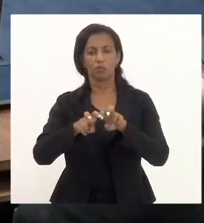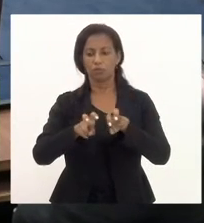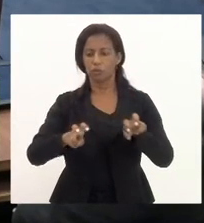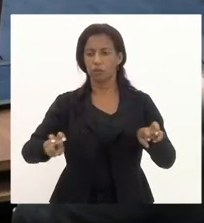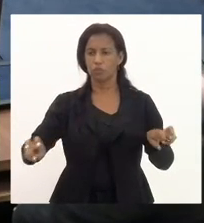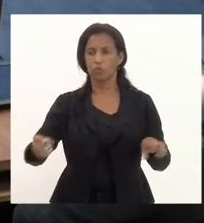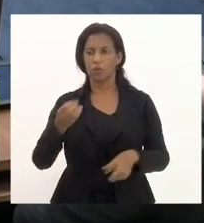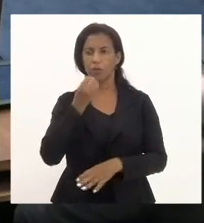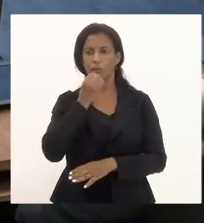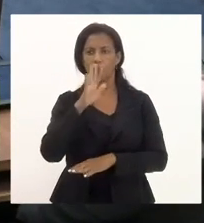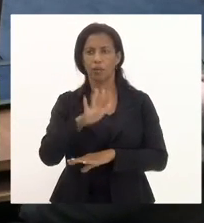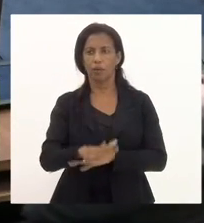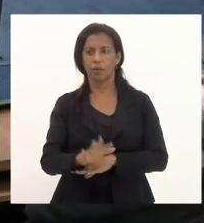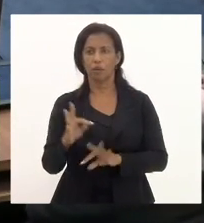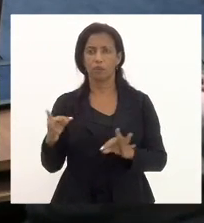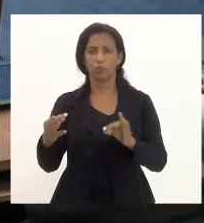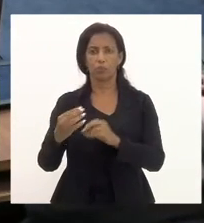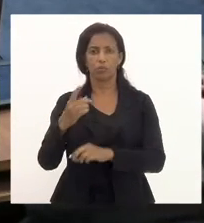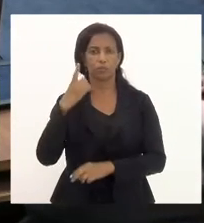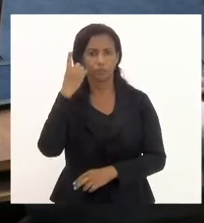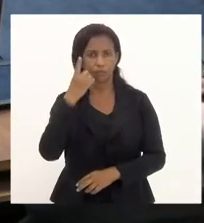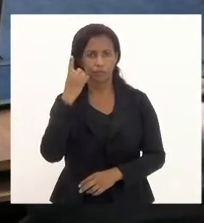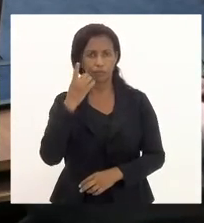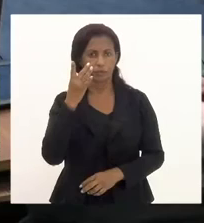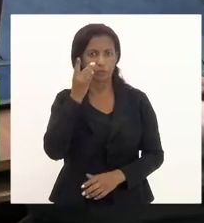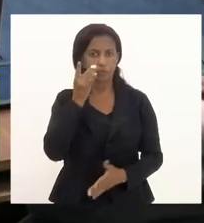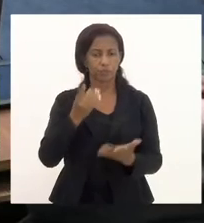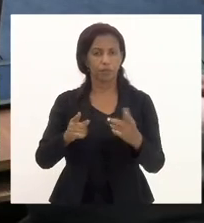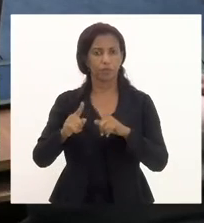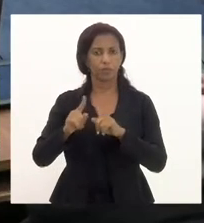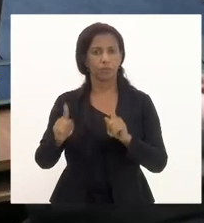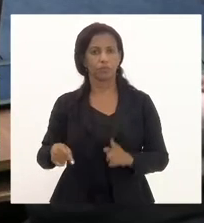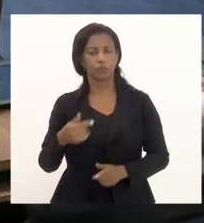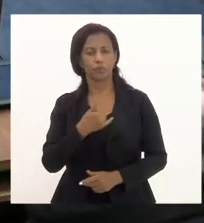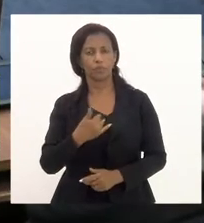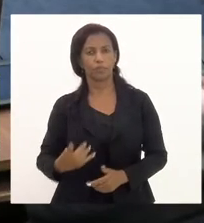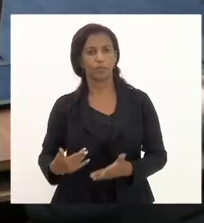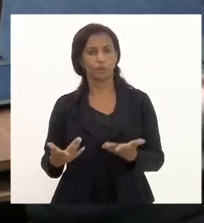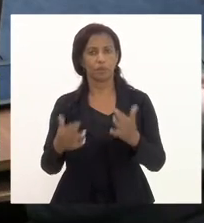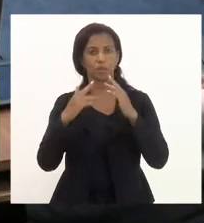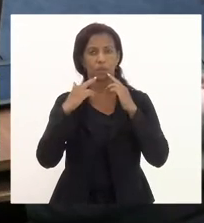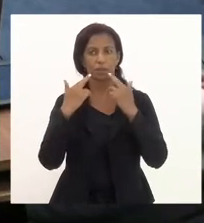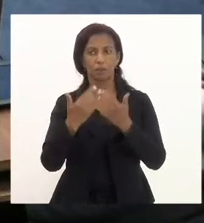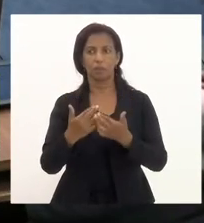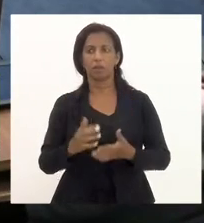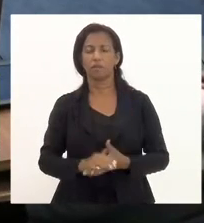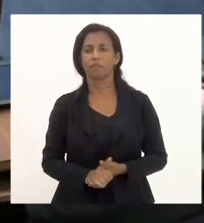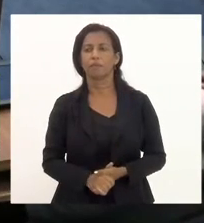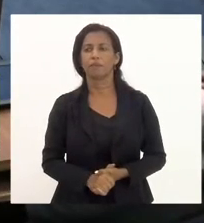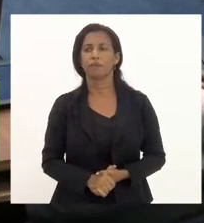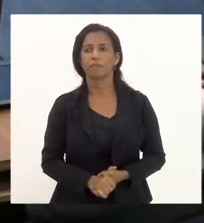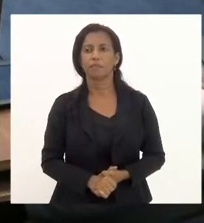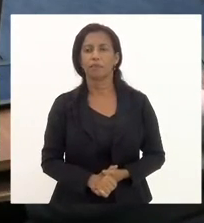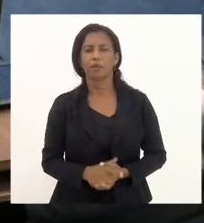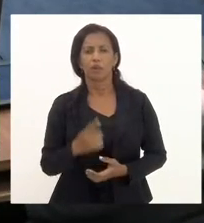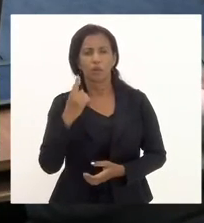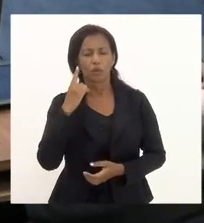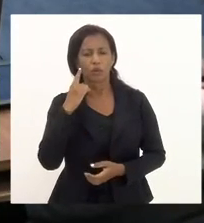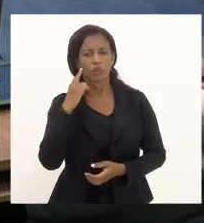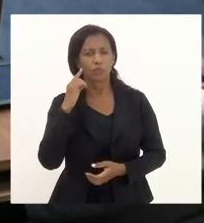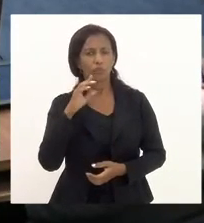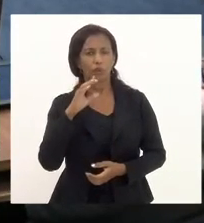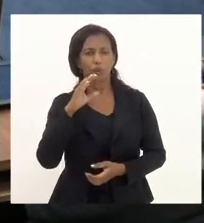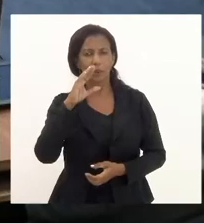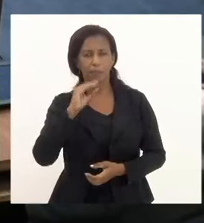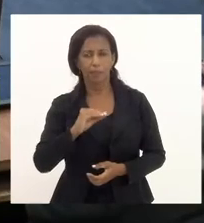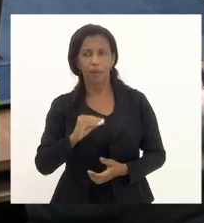mesa Boa tarde aos demais deputados presentes e servidores públicos nessa audiência pública fala mais perto a saindo baixo alguns